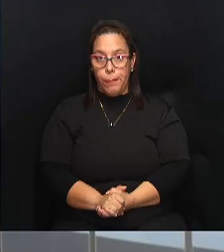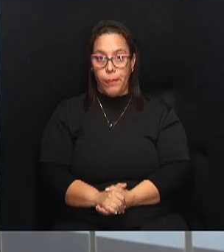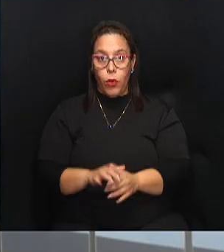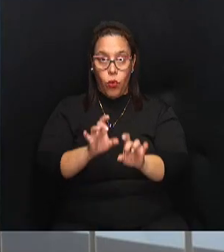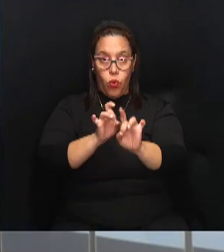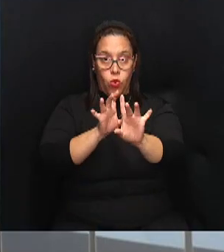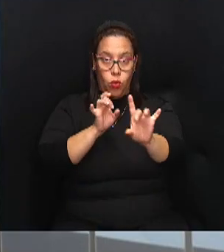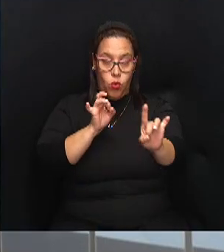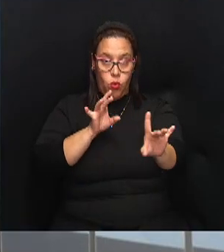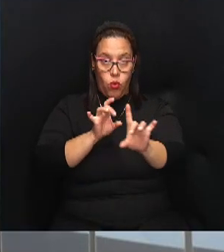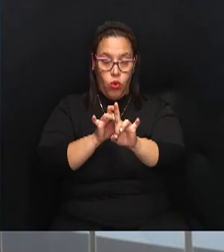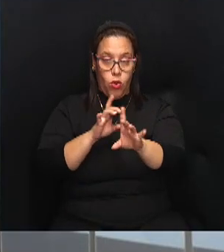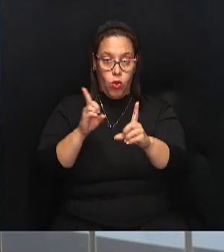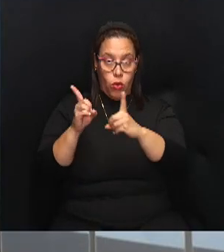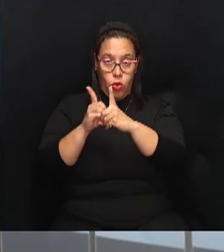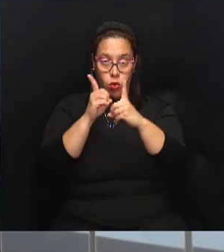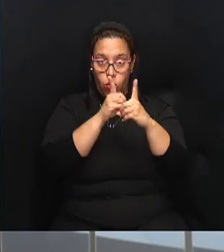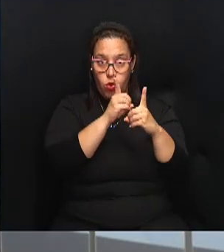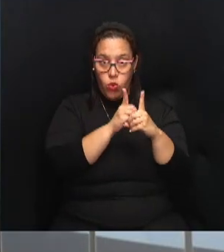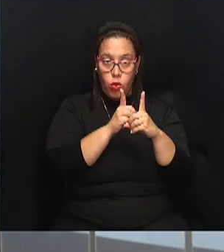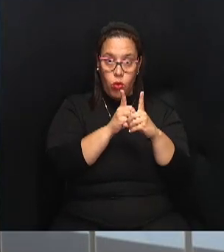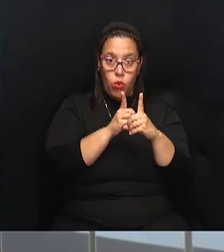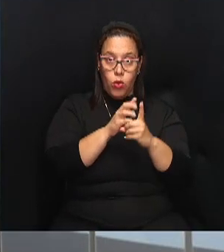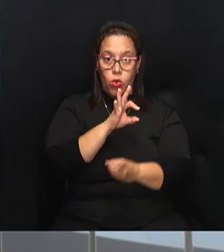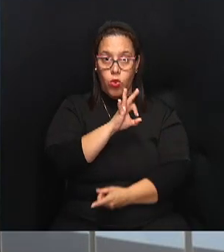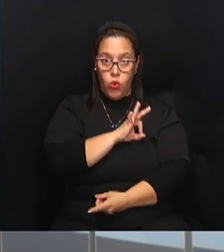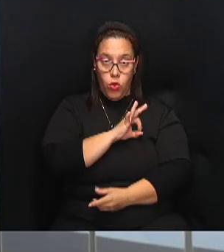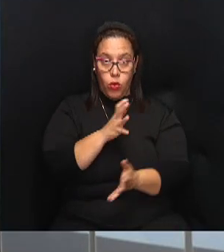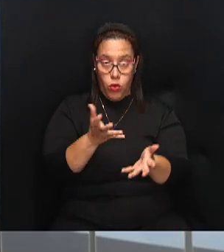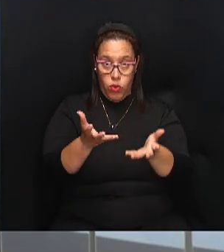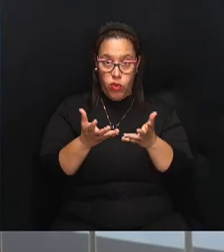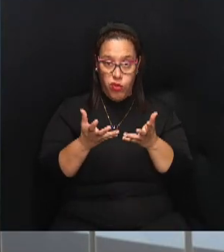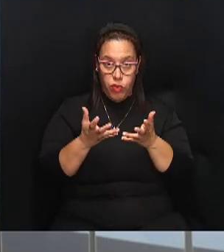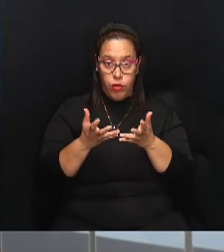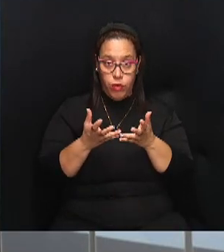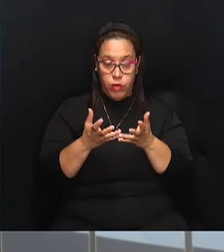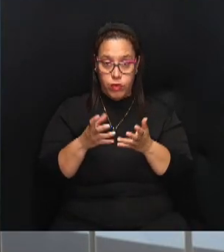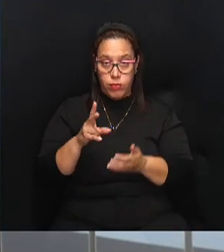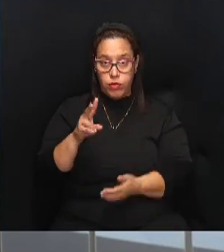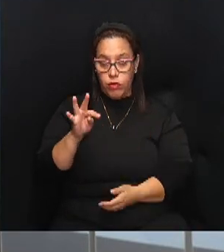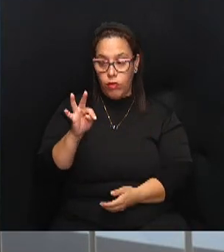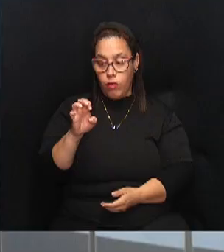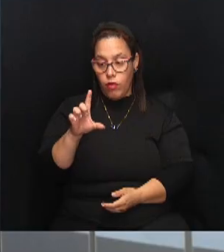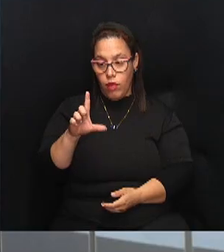online também um atendimento, o policial que queira, né, chama Tela Vita, a